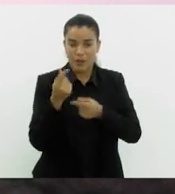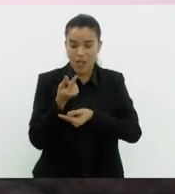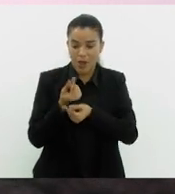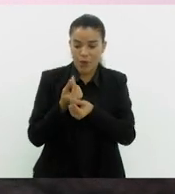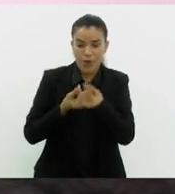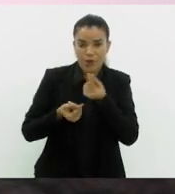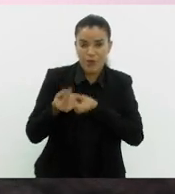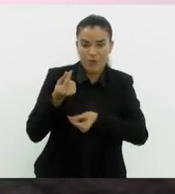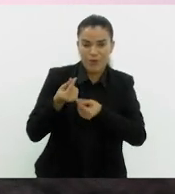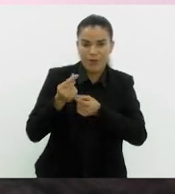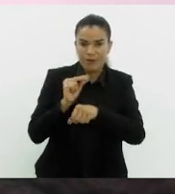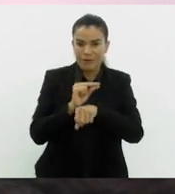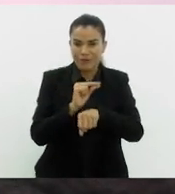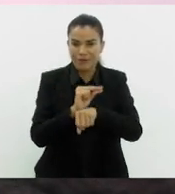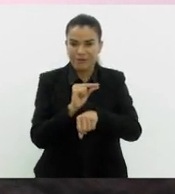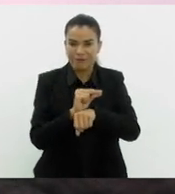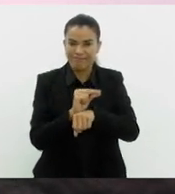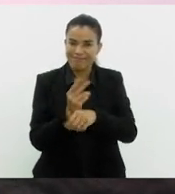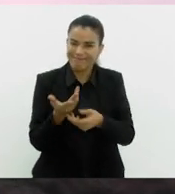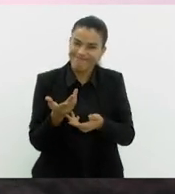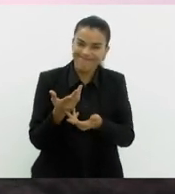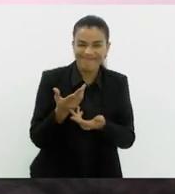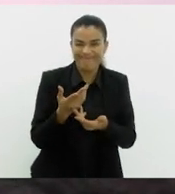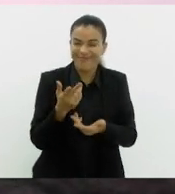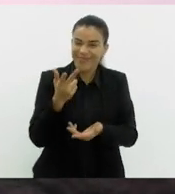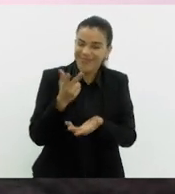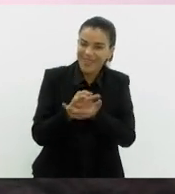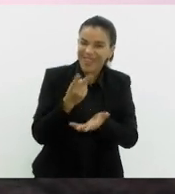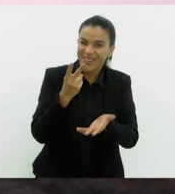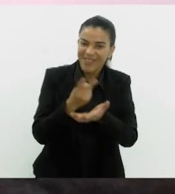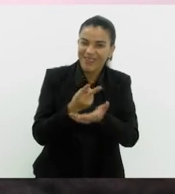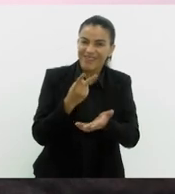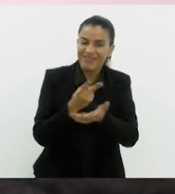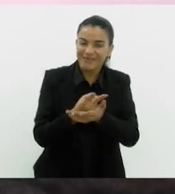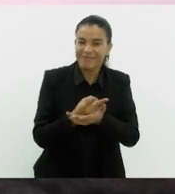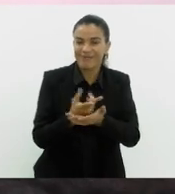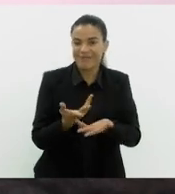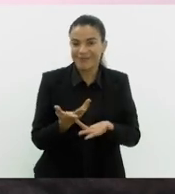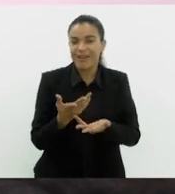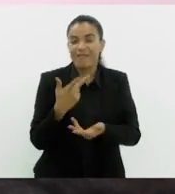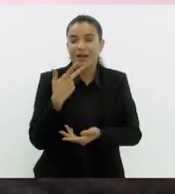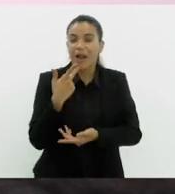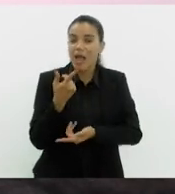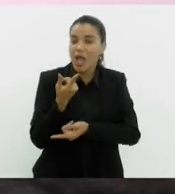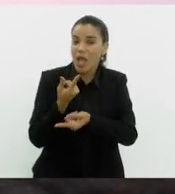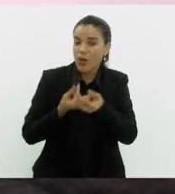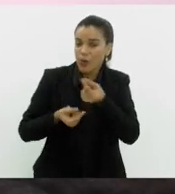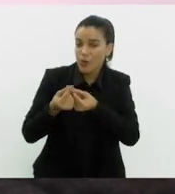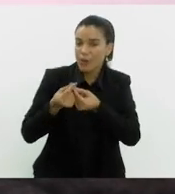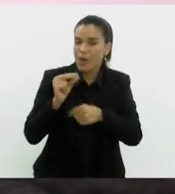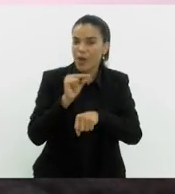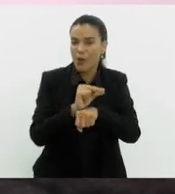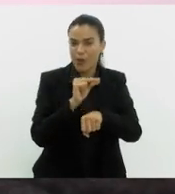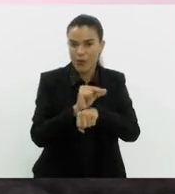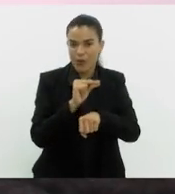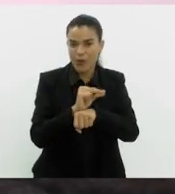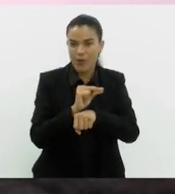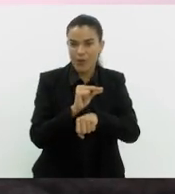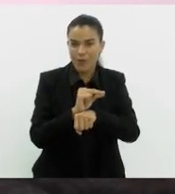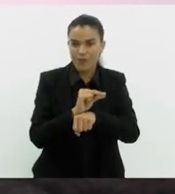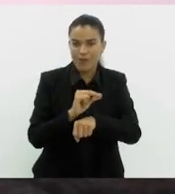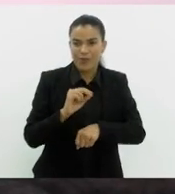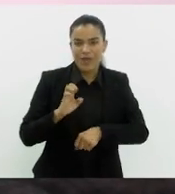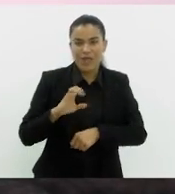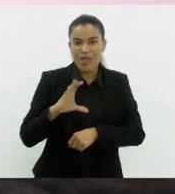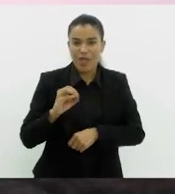do cuidado, a gente está até usando um termo redundante para reforçar algo, né? A gente sabe que a economia é o cuidado com a eco. A eco é a